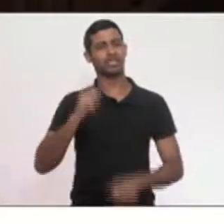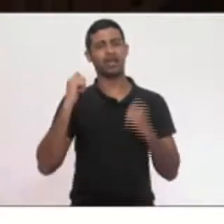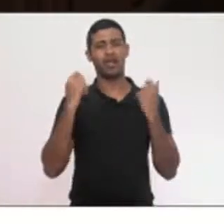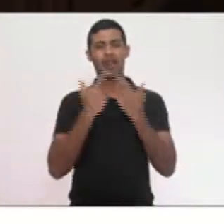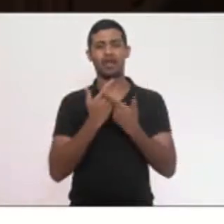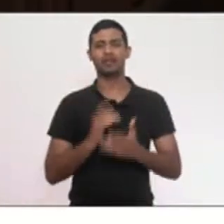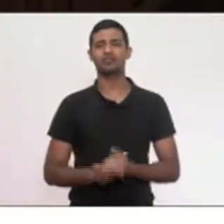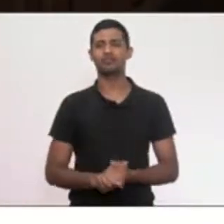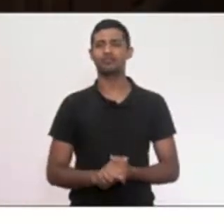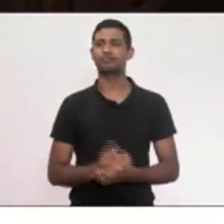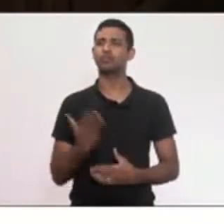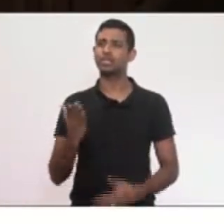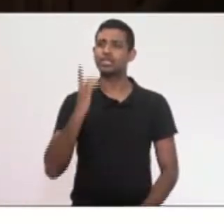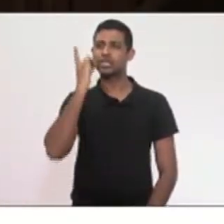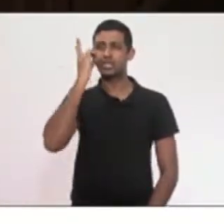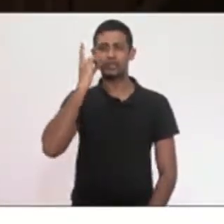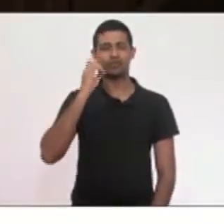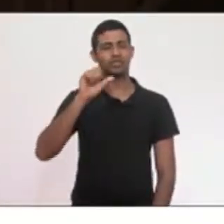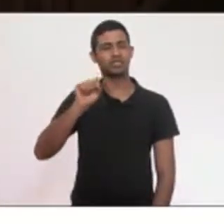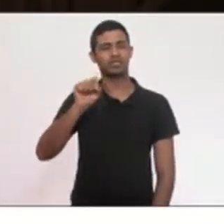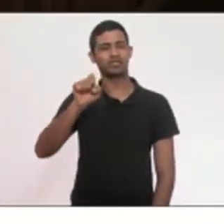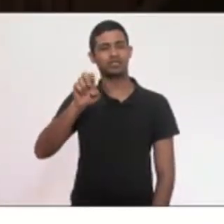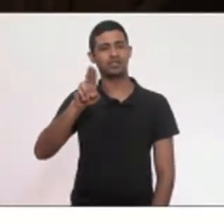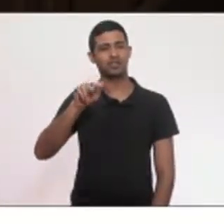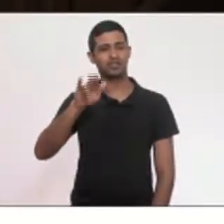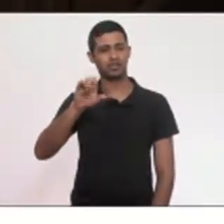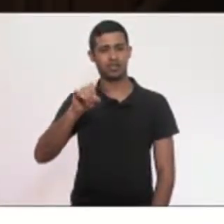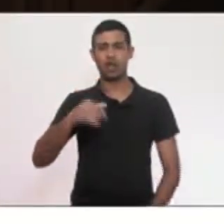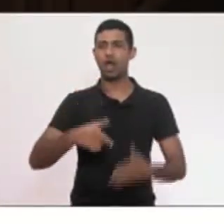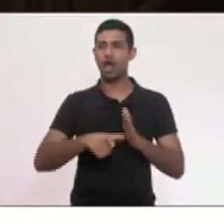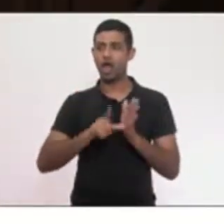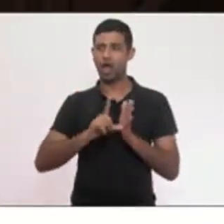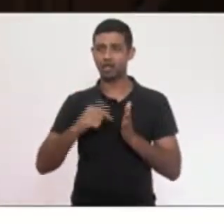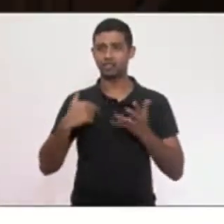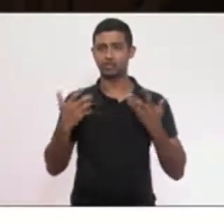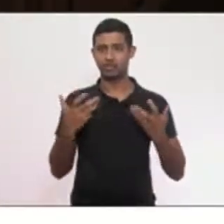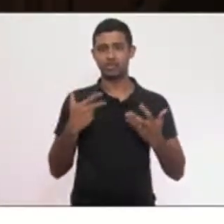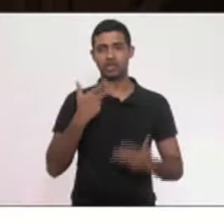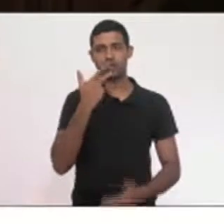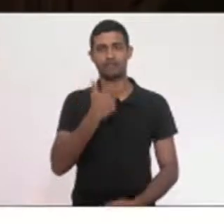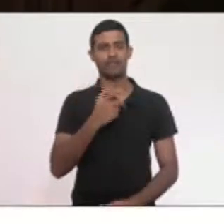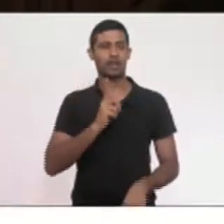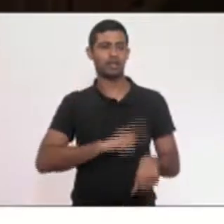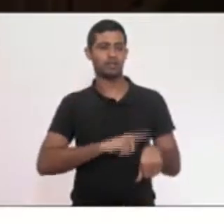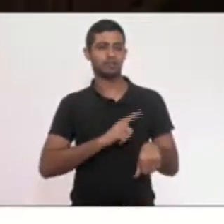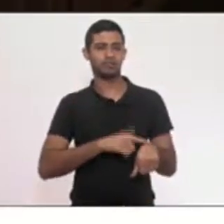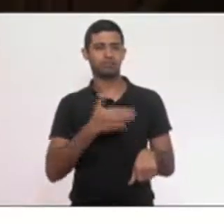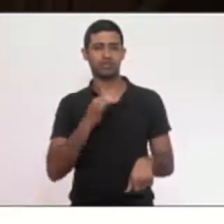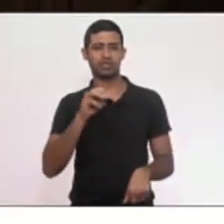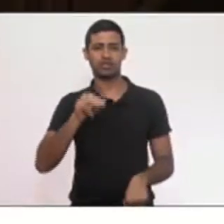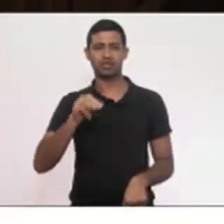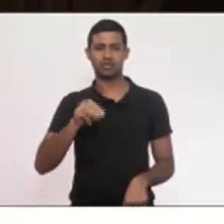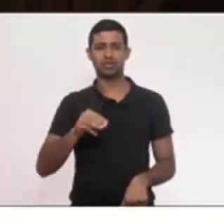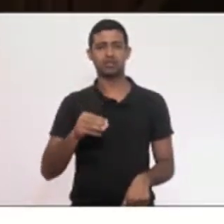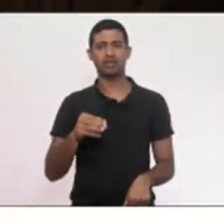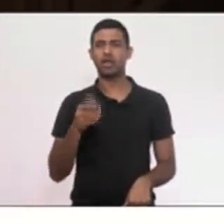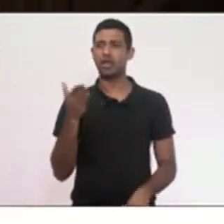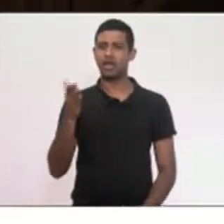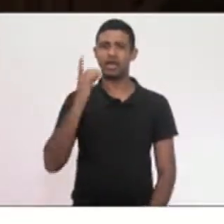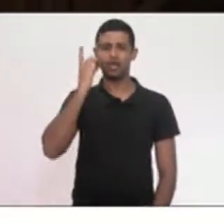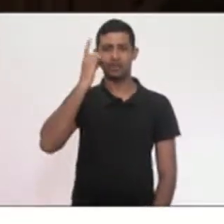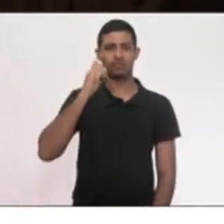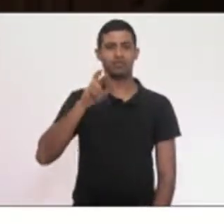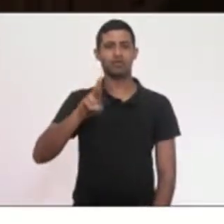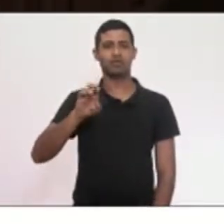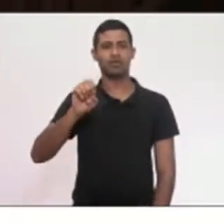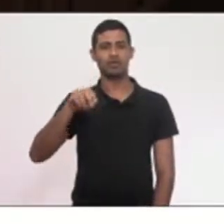Deputado Sérgio Fernandes, eu quero preliminarmente reivindicar isonomia no uso do tempo em relação à deputada Renata Souza e ao deputado Rodrigo Amorim.